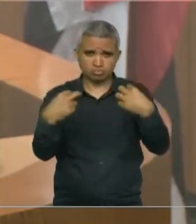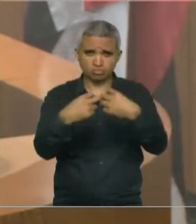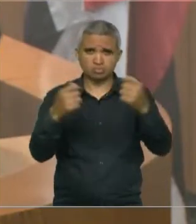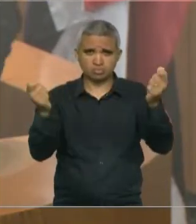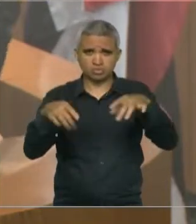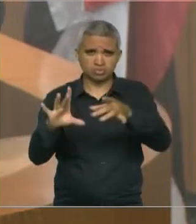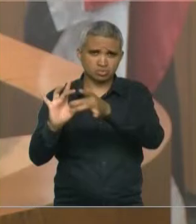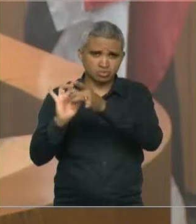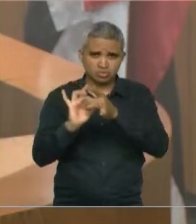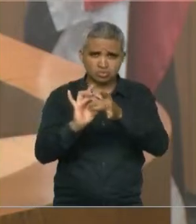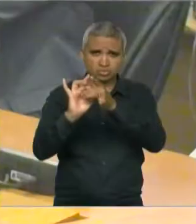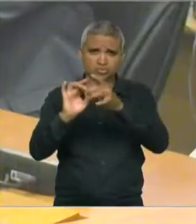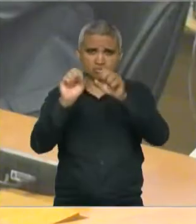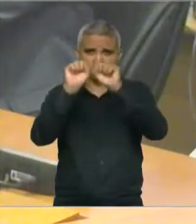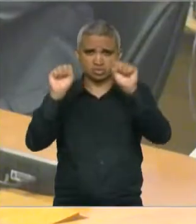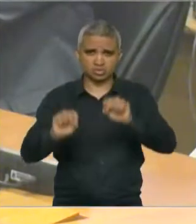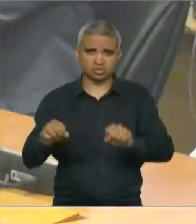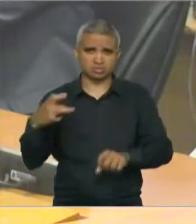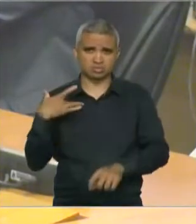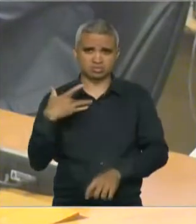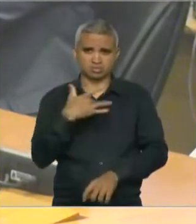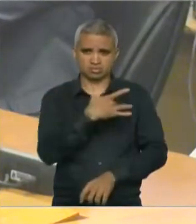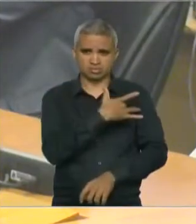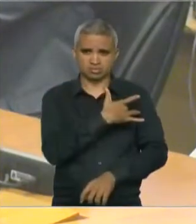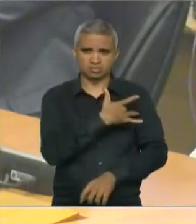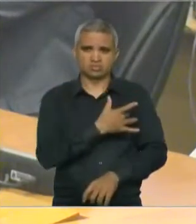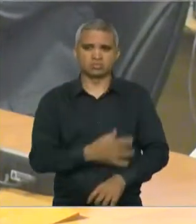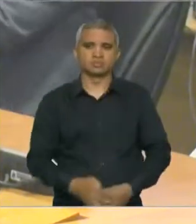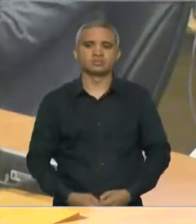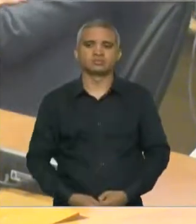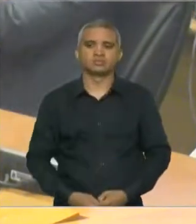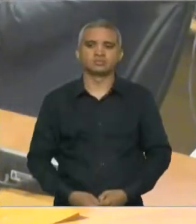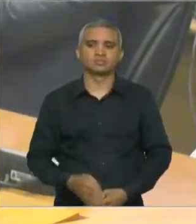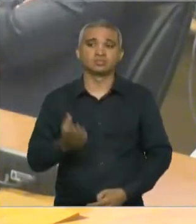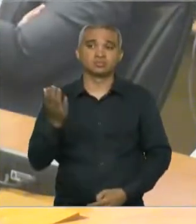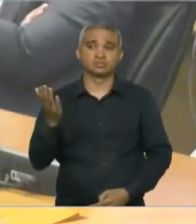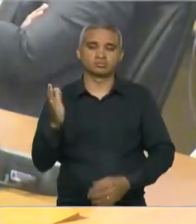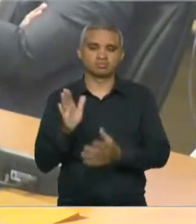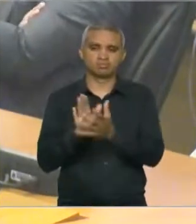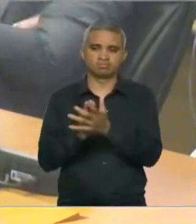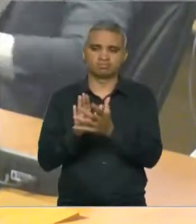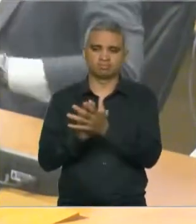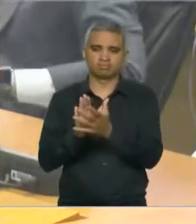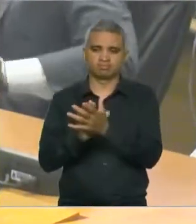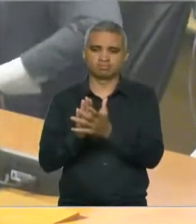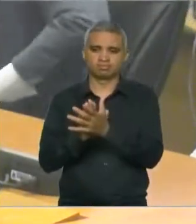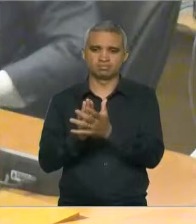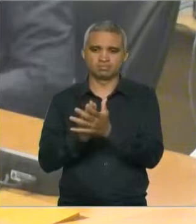obrigado. Vossa Excelência foi britânico. Parabéns.